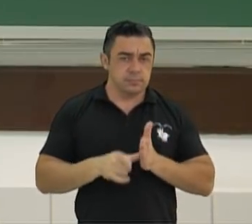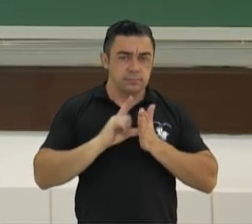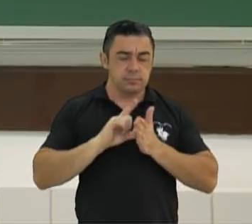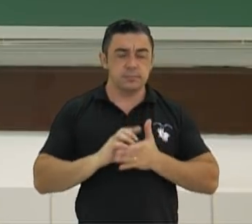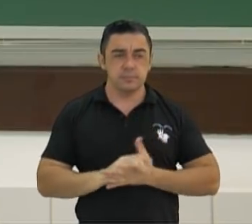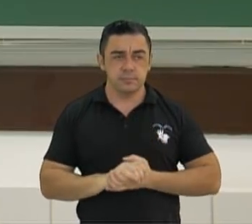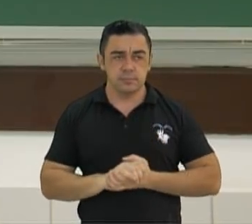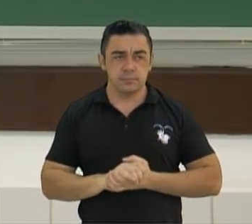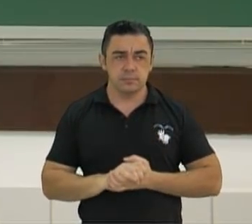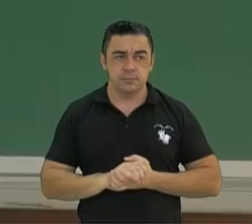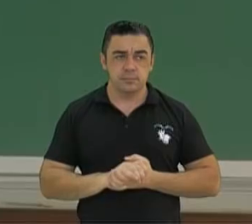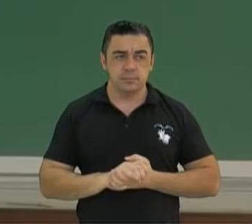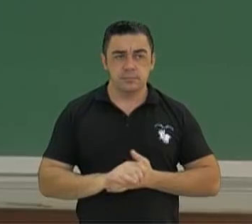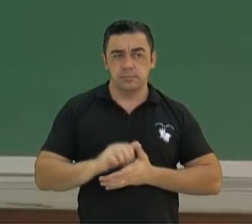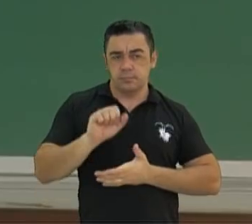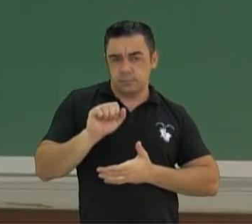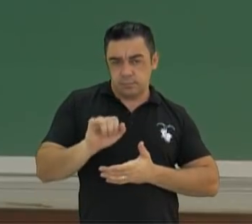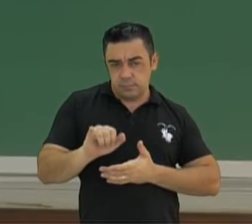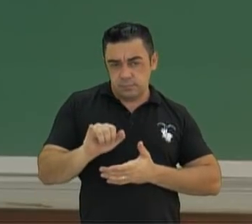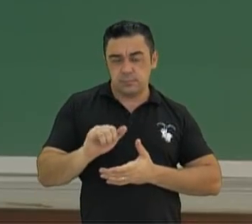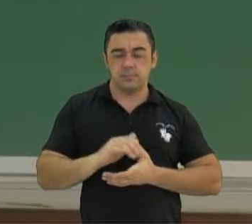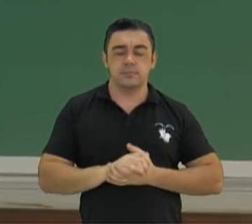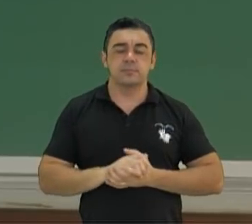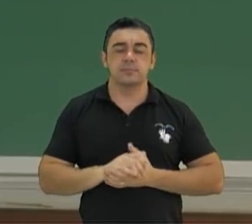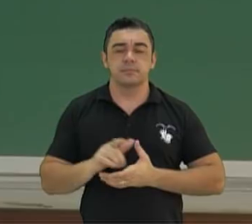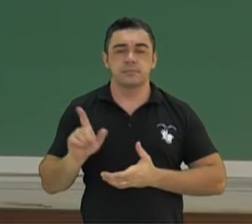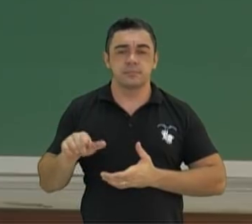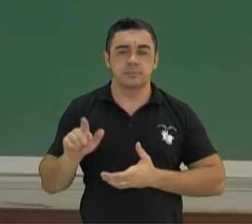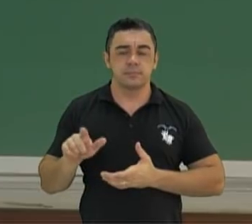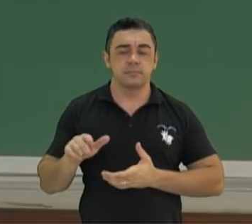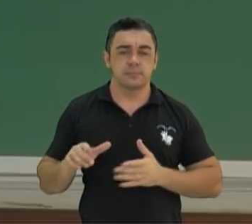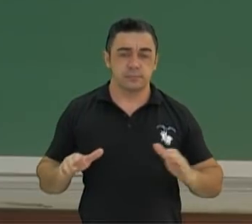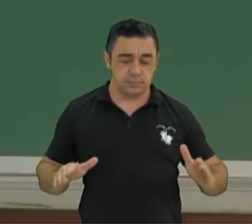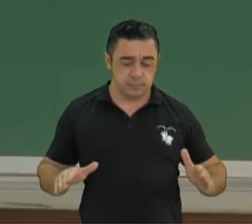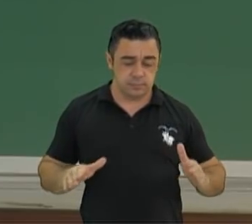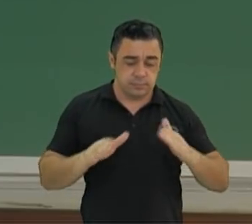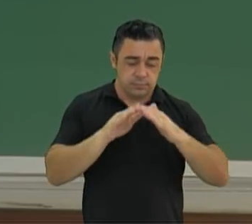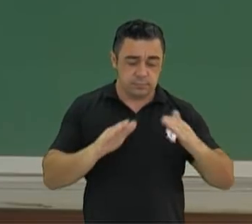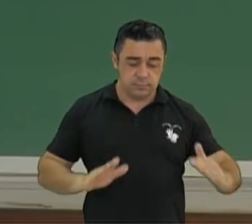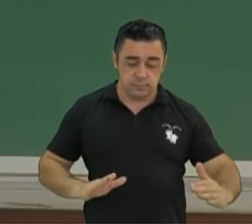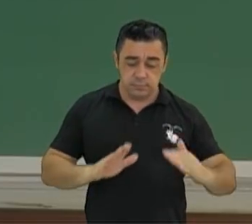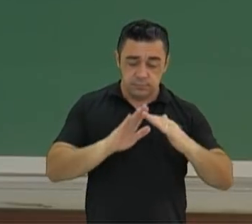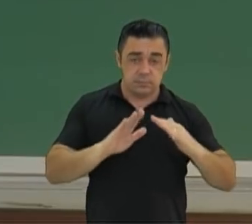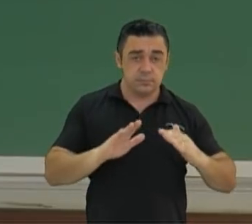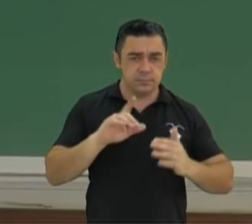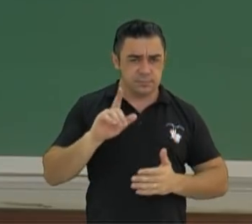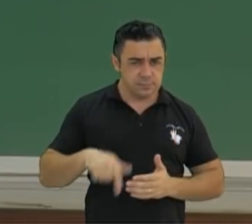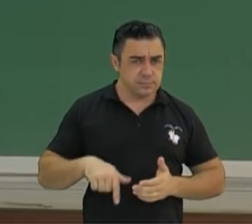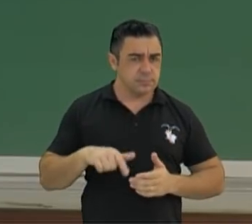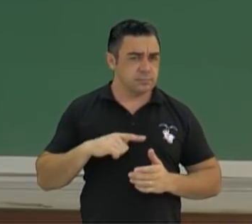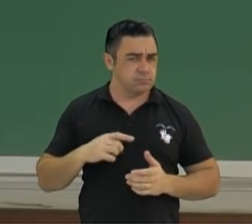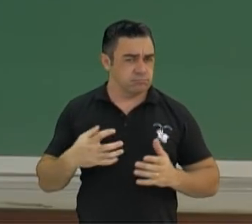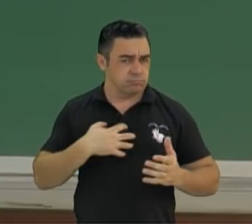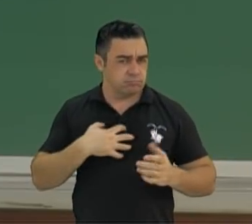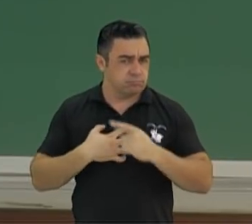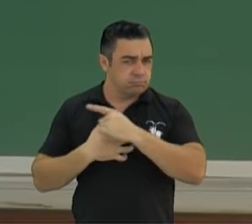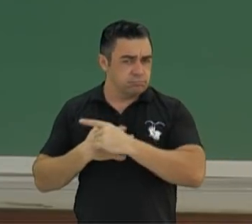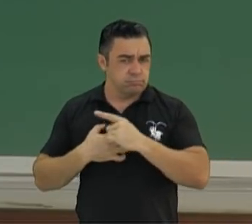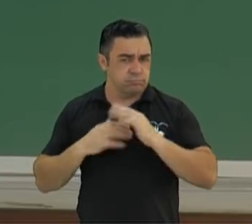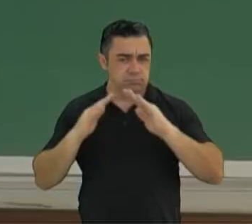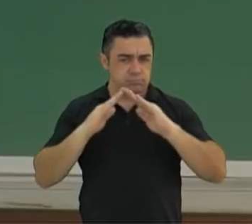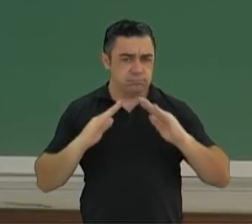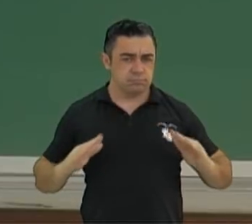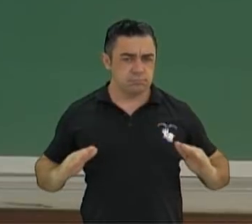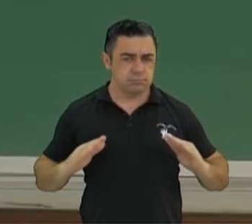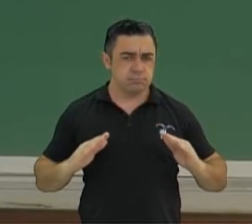anterior, hein? E se a caixa que a professora Marita precisasse encapar fosse no formato de uma